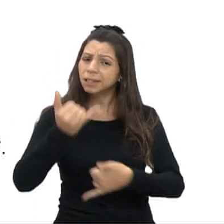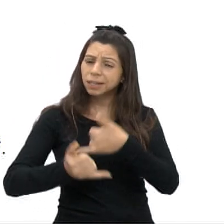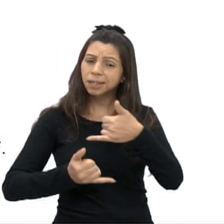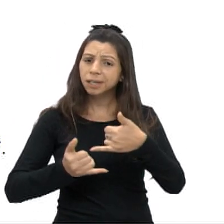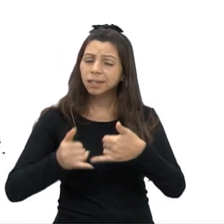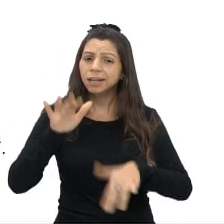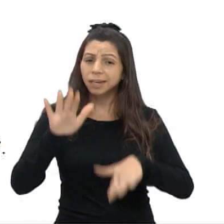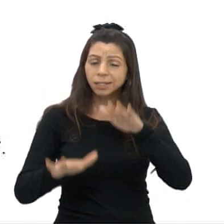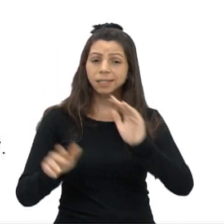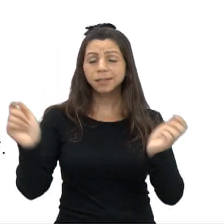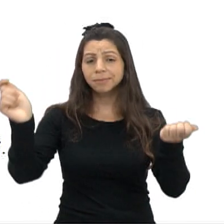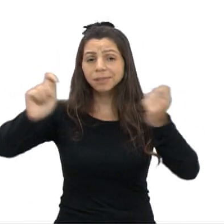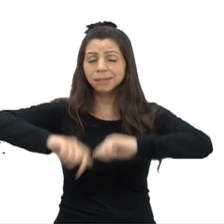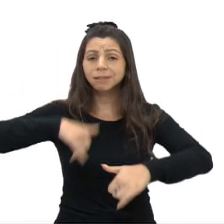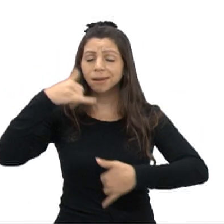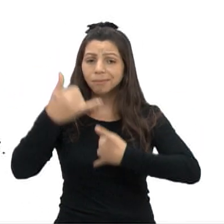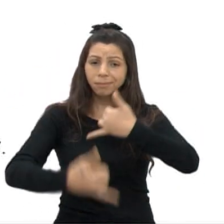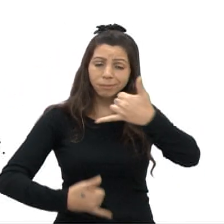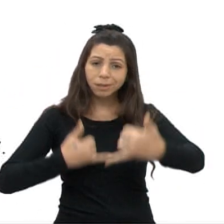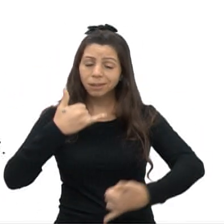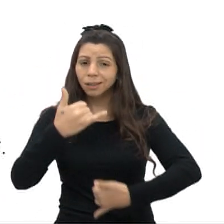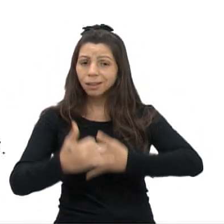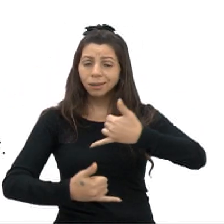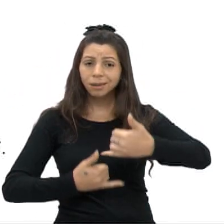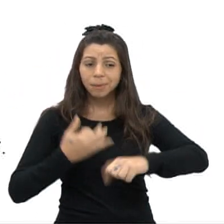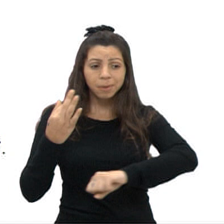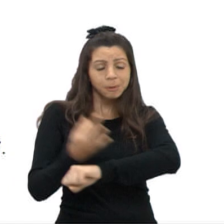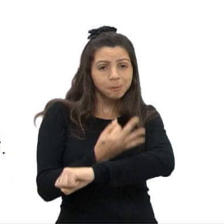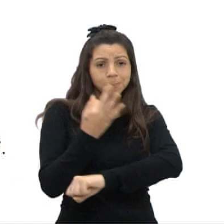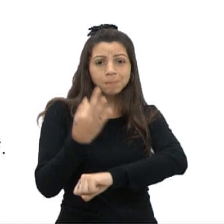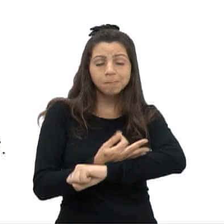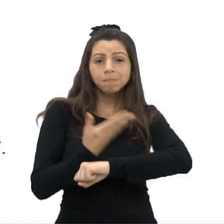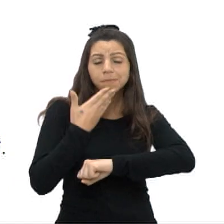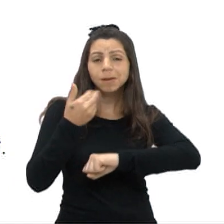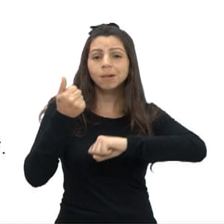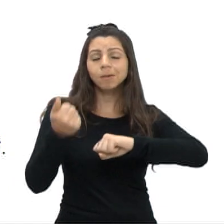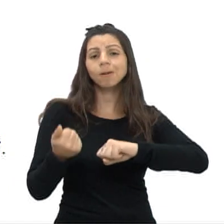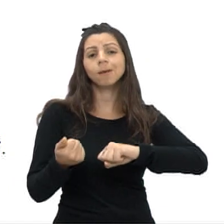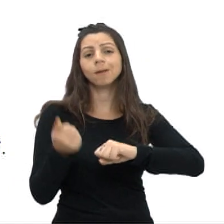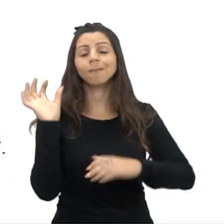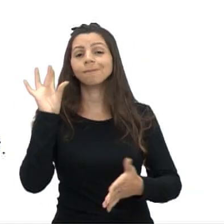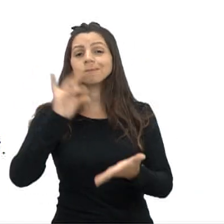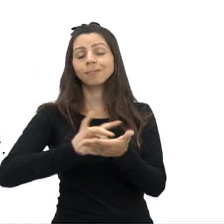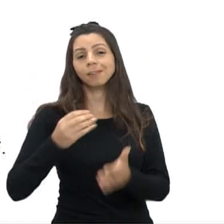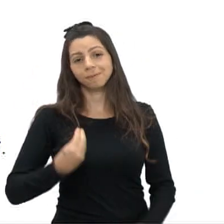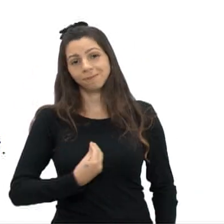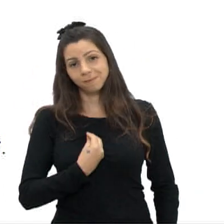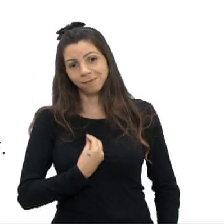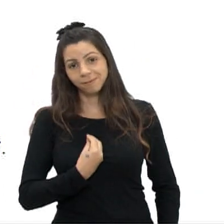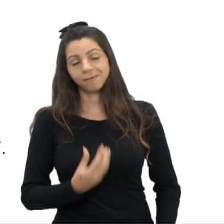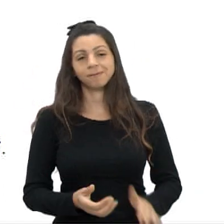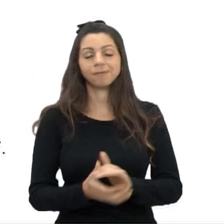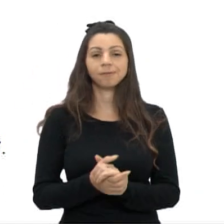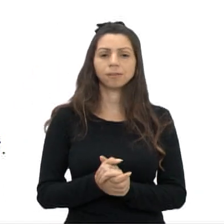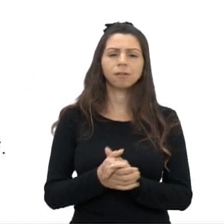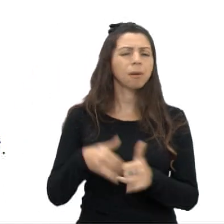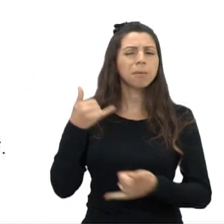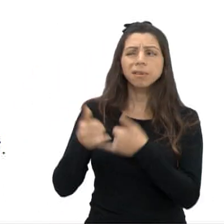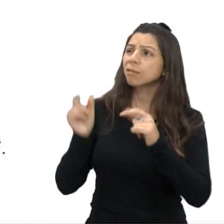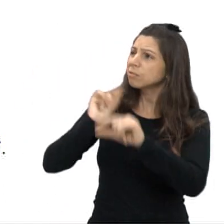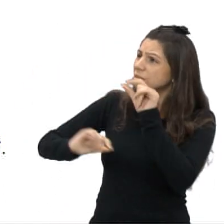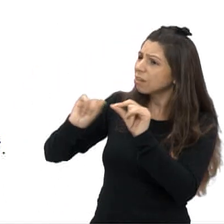vezes é preciso brincar para se suportar melhor a realidade. Faz de conta o